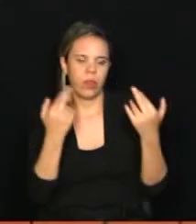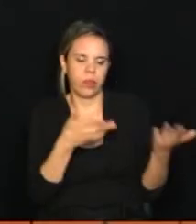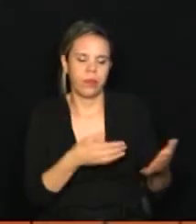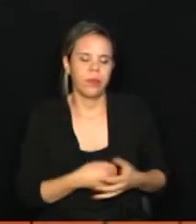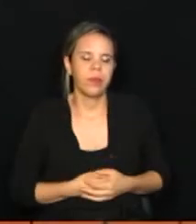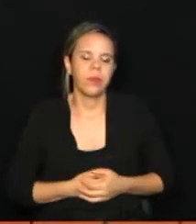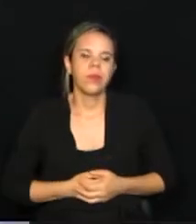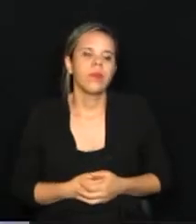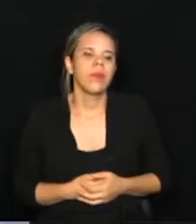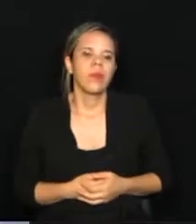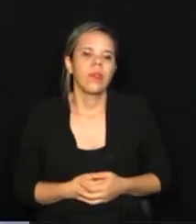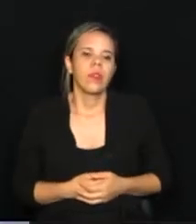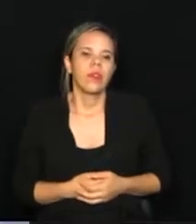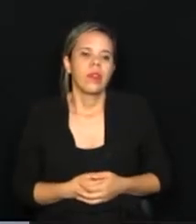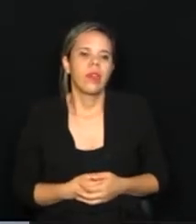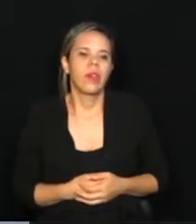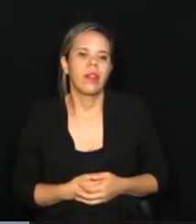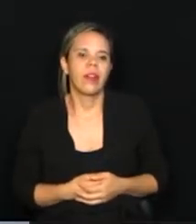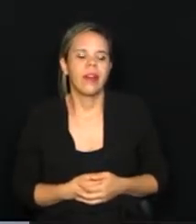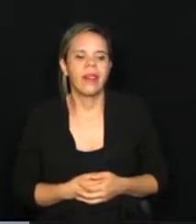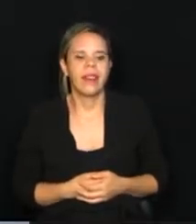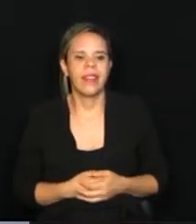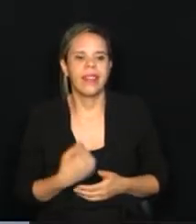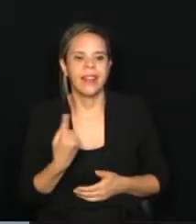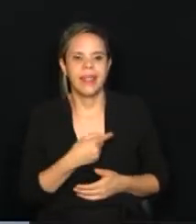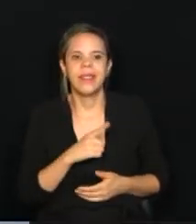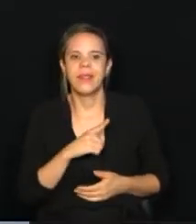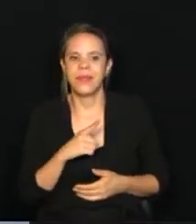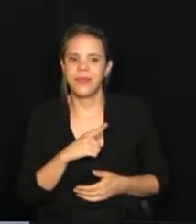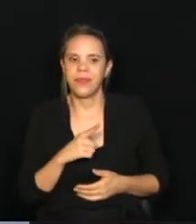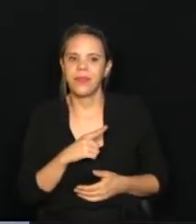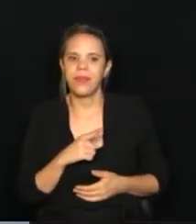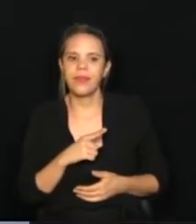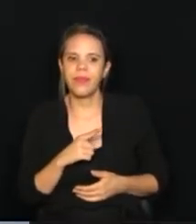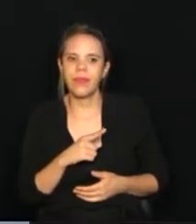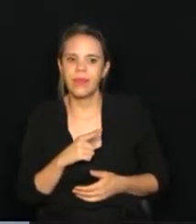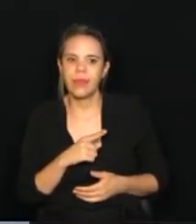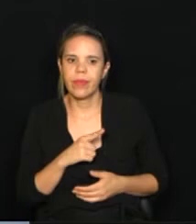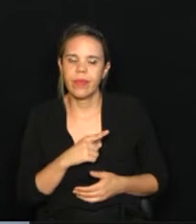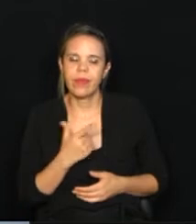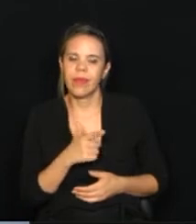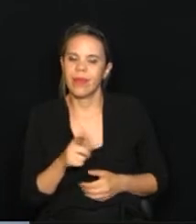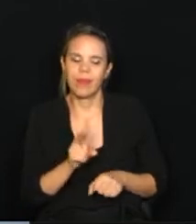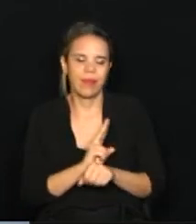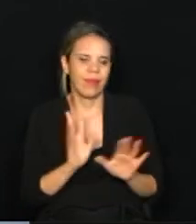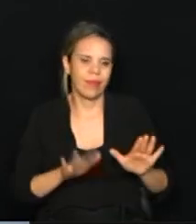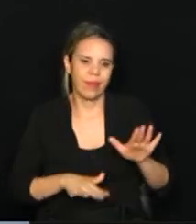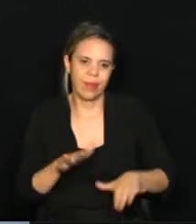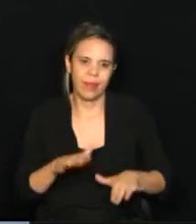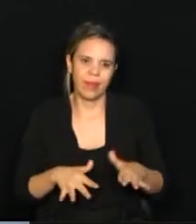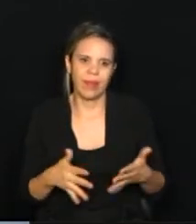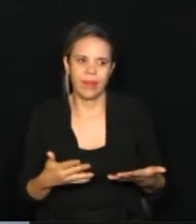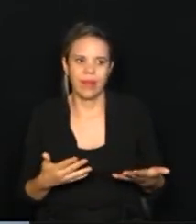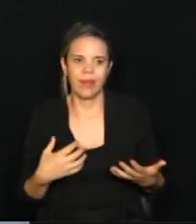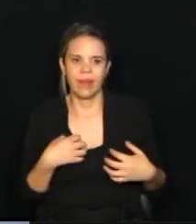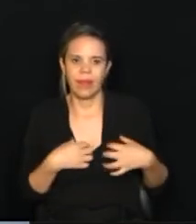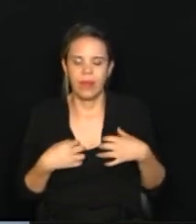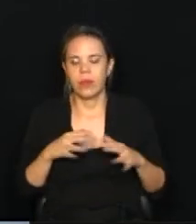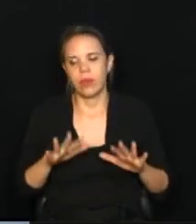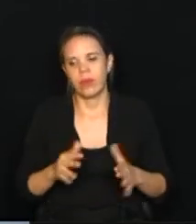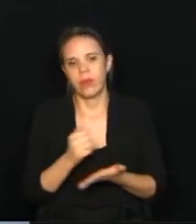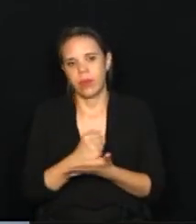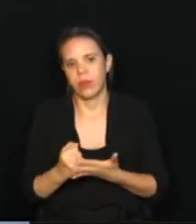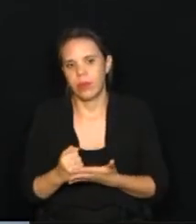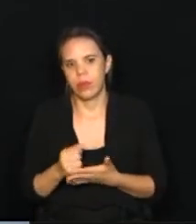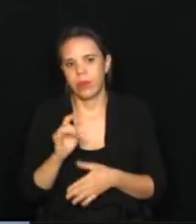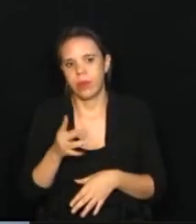você? A gente tem uma certa insegurança realmente, porque é contrato